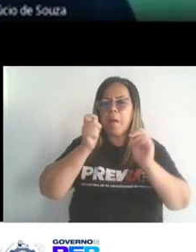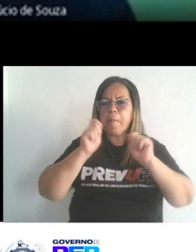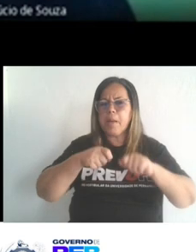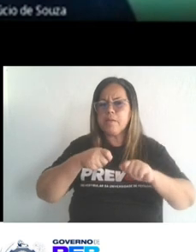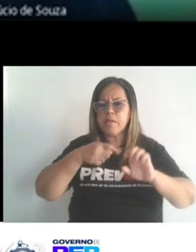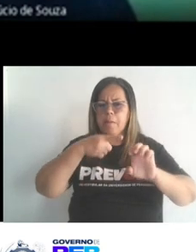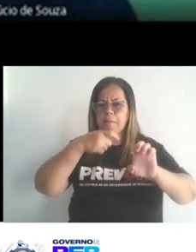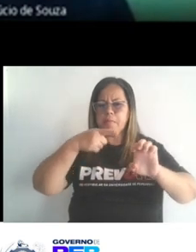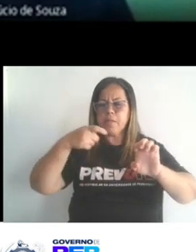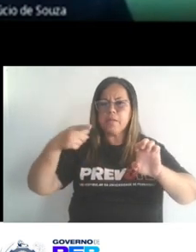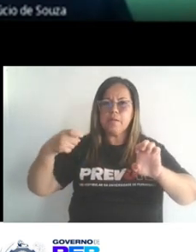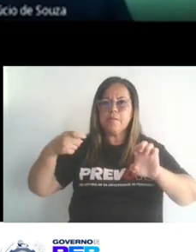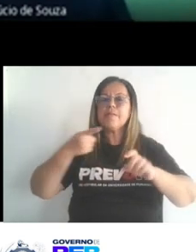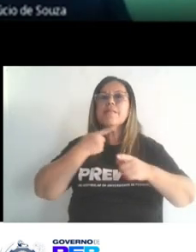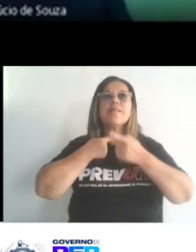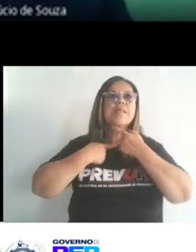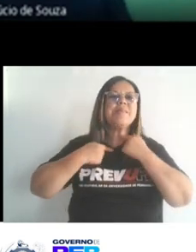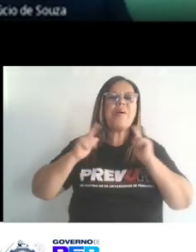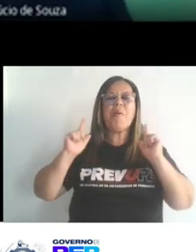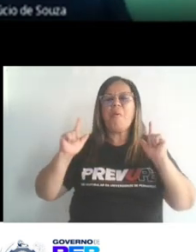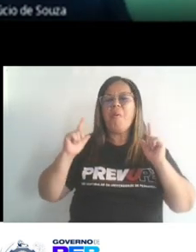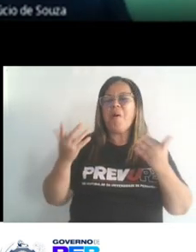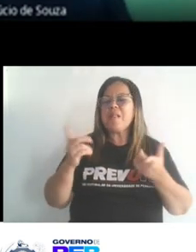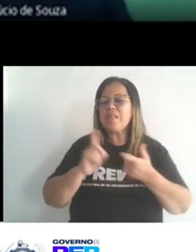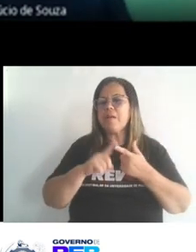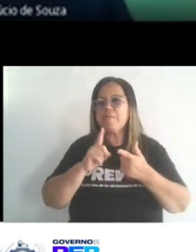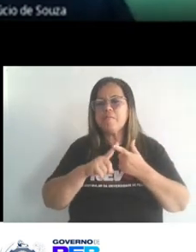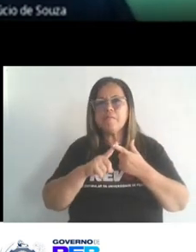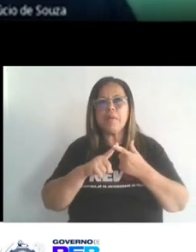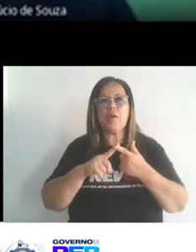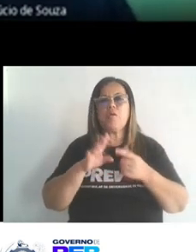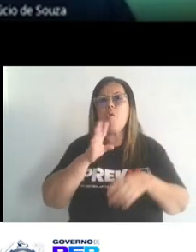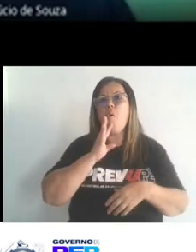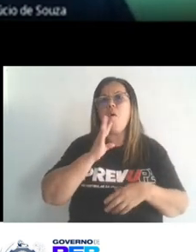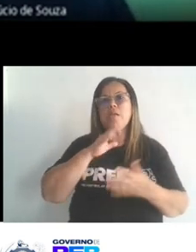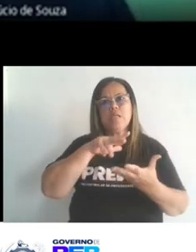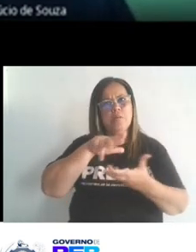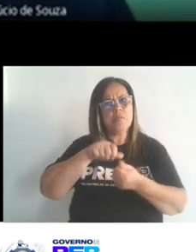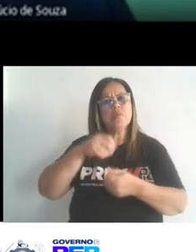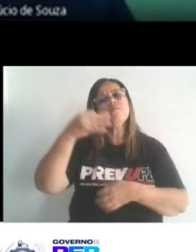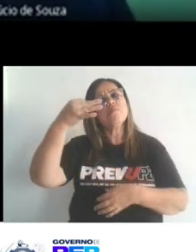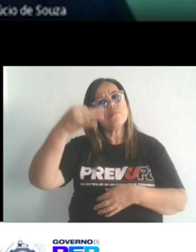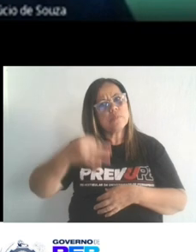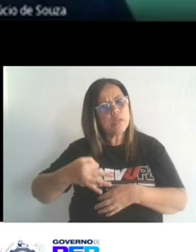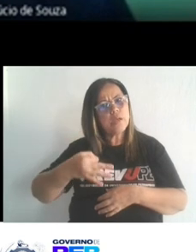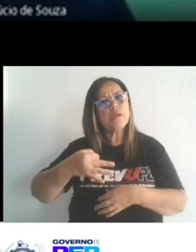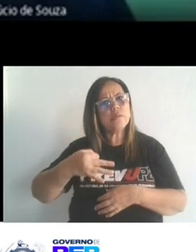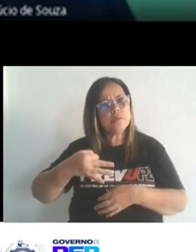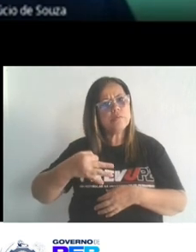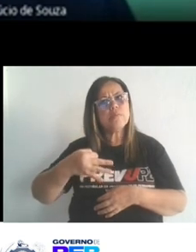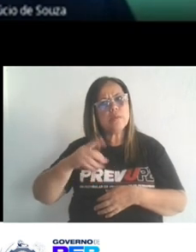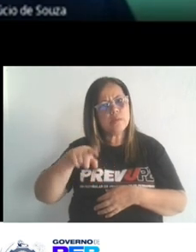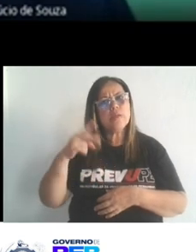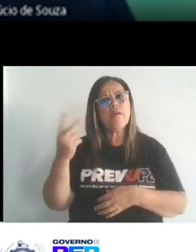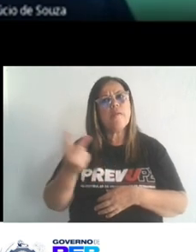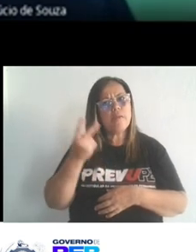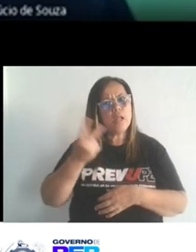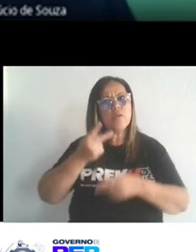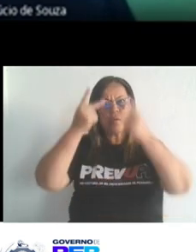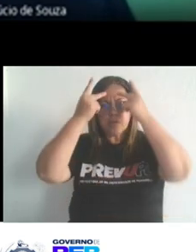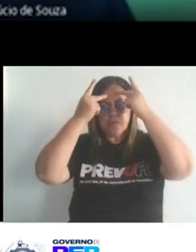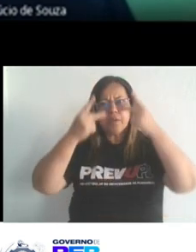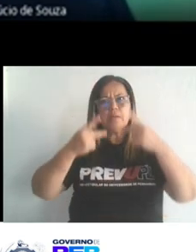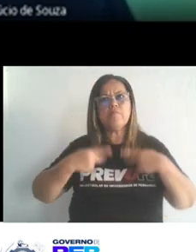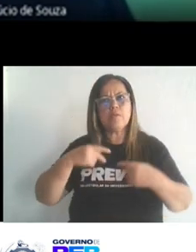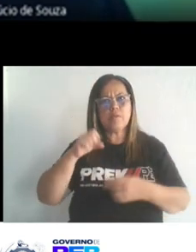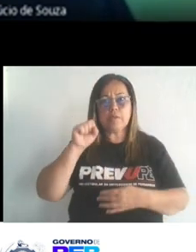desejo de aventuras e a exploração do mundo correto esses são os valores humanistas os